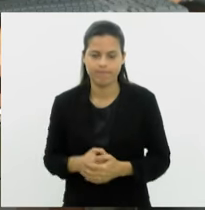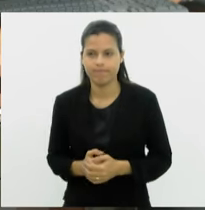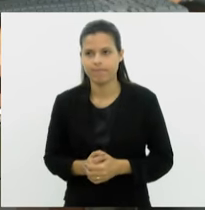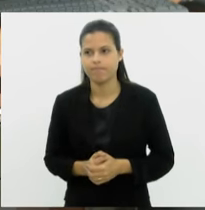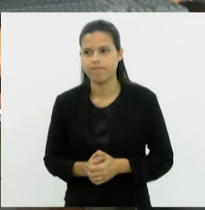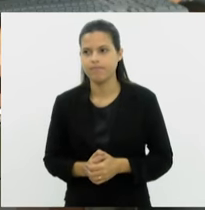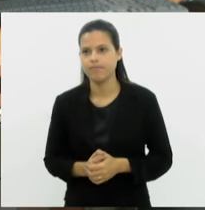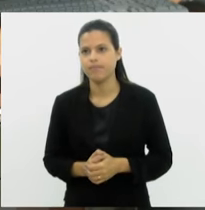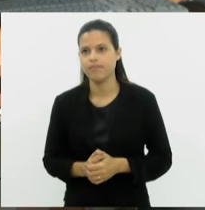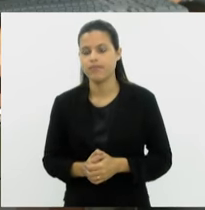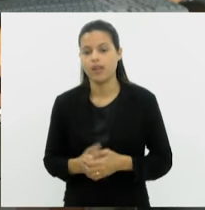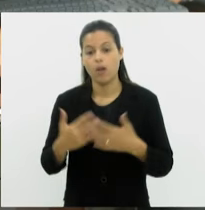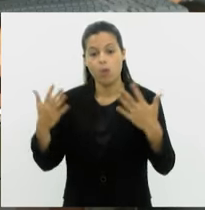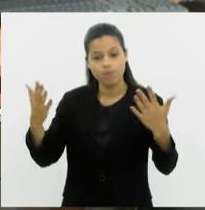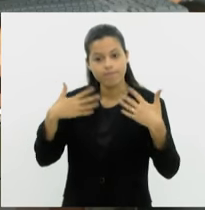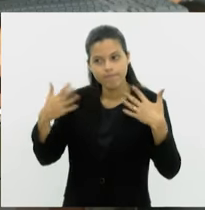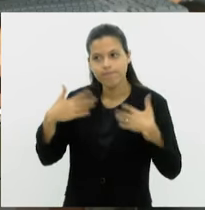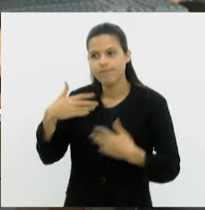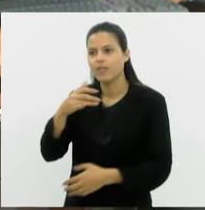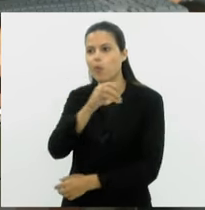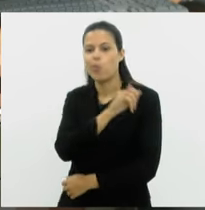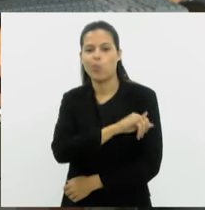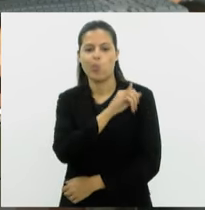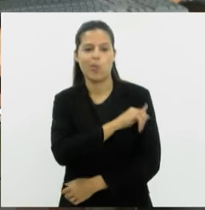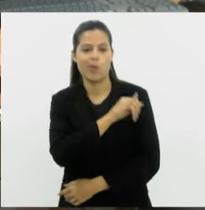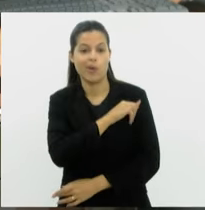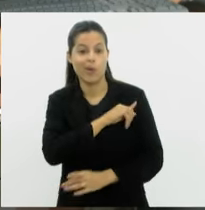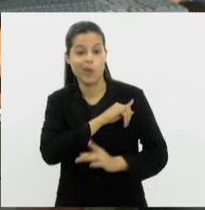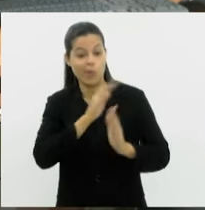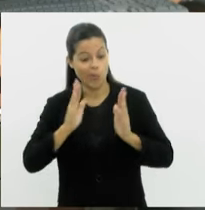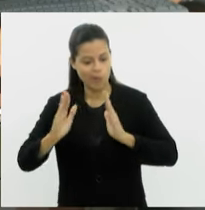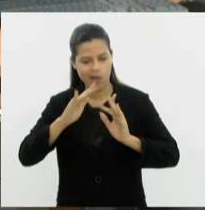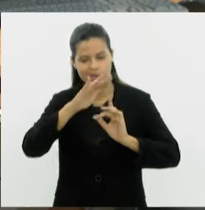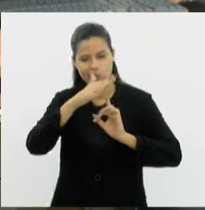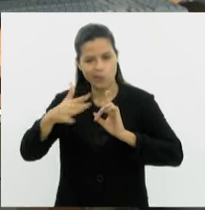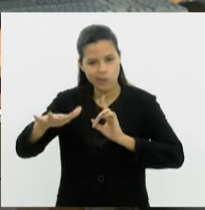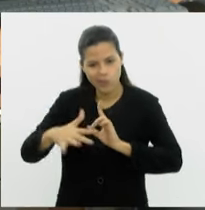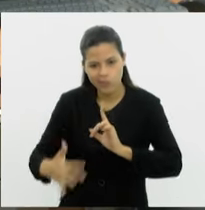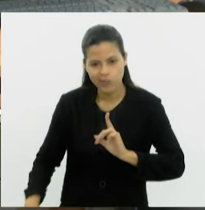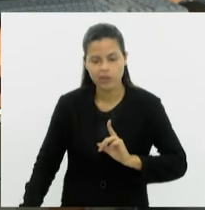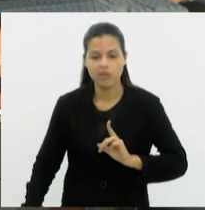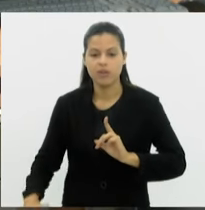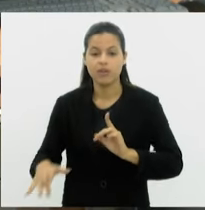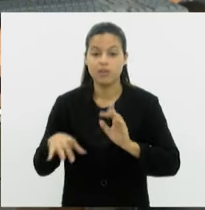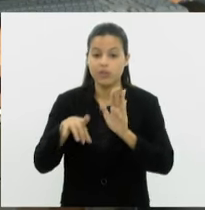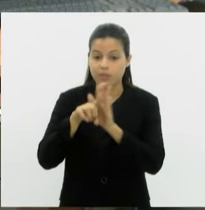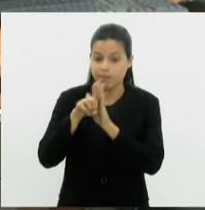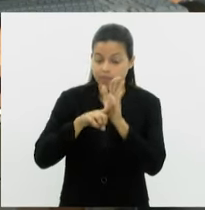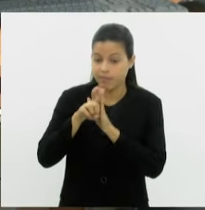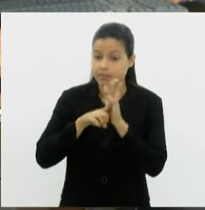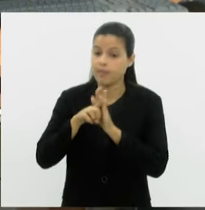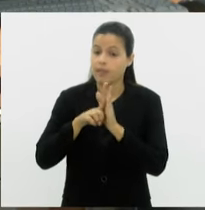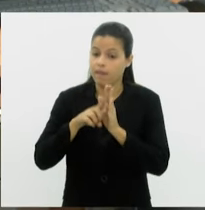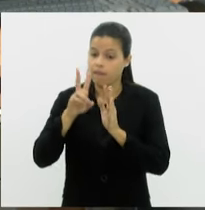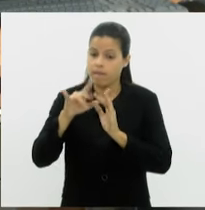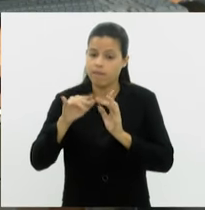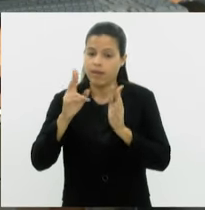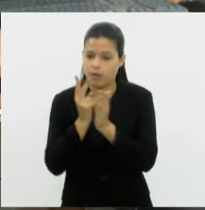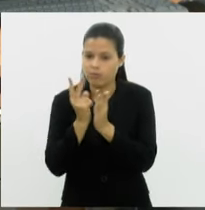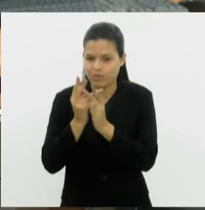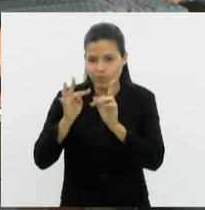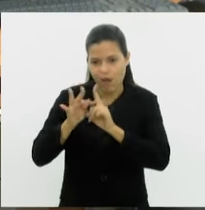E o calorão do Rio, gente, em pleno outono. Pela previsão dos especialistas, as temperaturas altas vão continuar esta